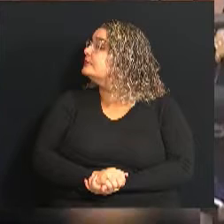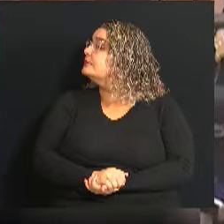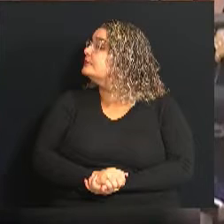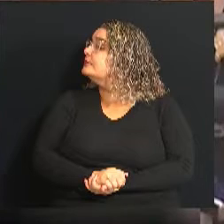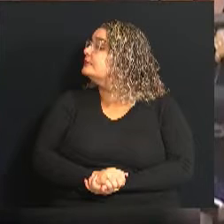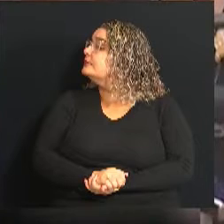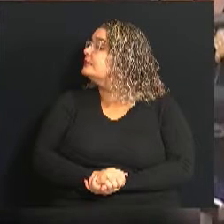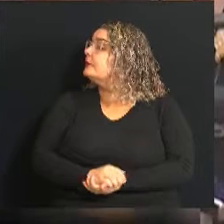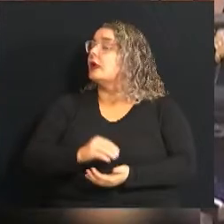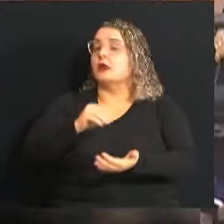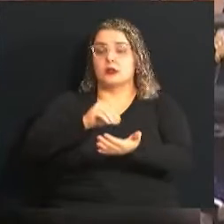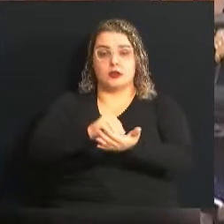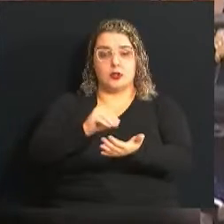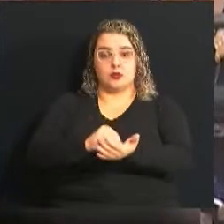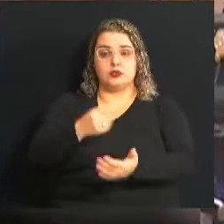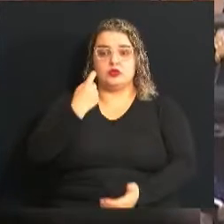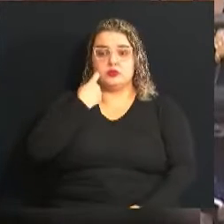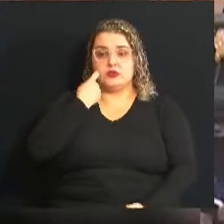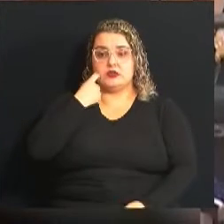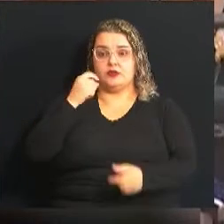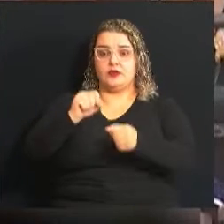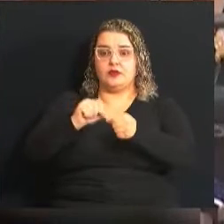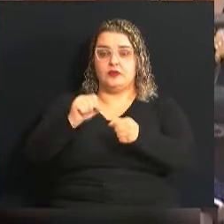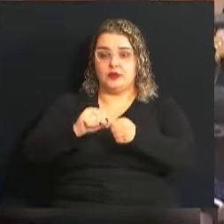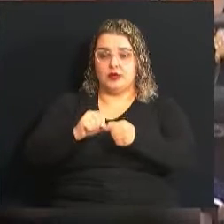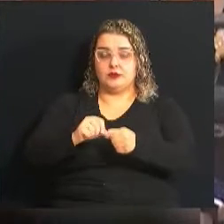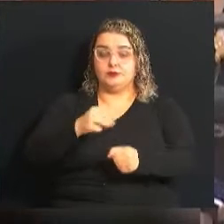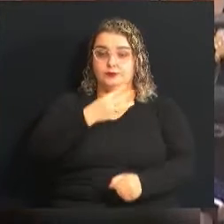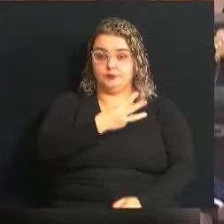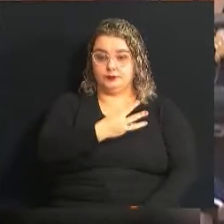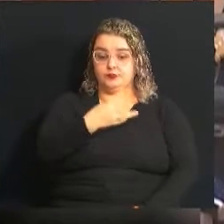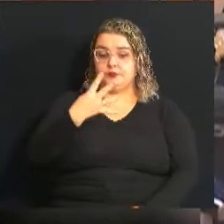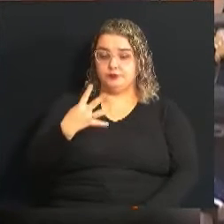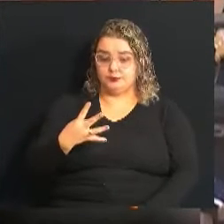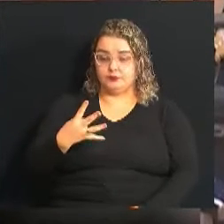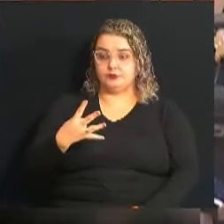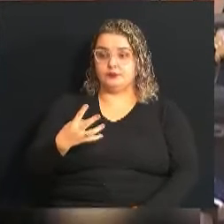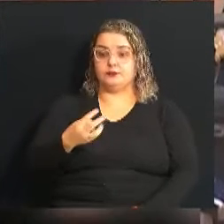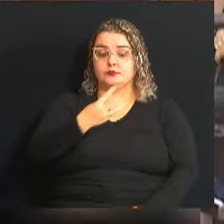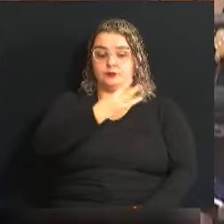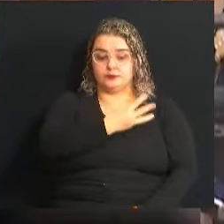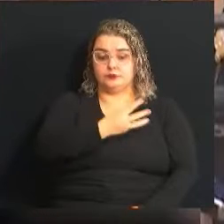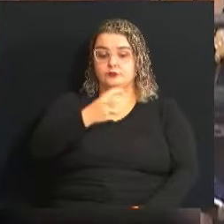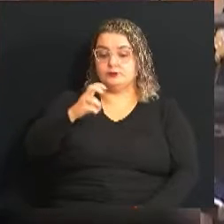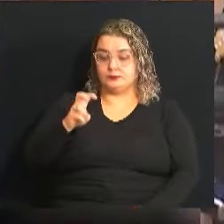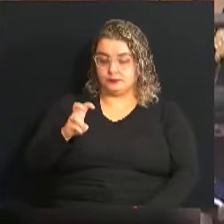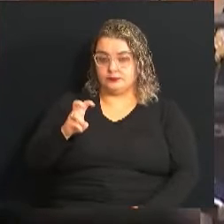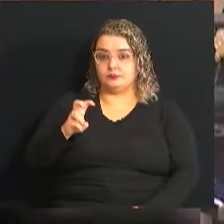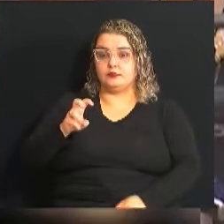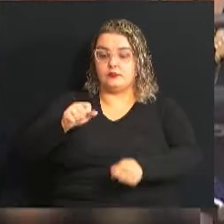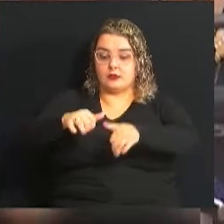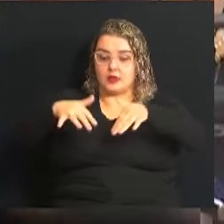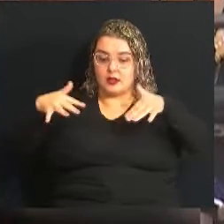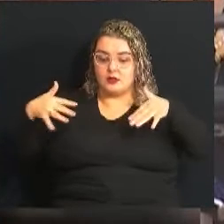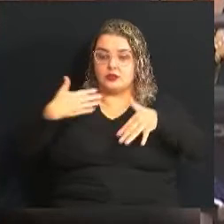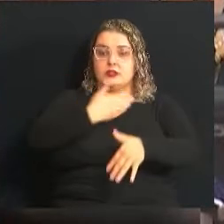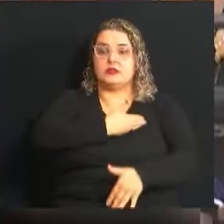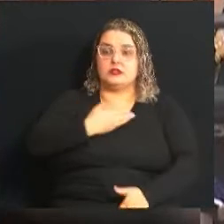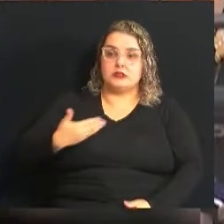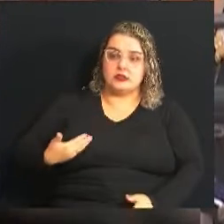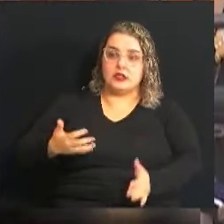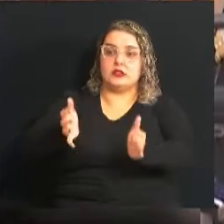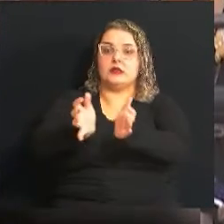Na última sexta-feira foi realizada a 34ª e 35ª audiência pública da